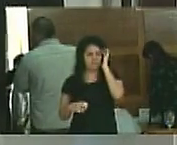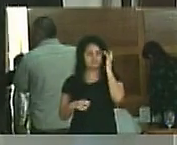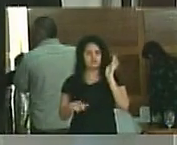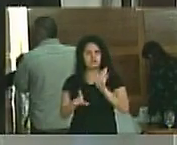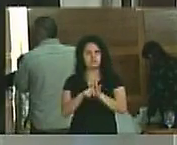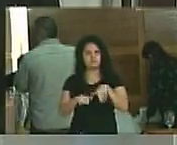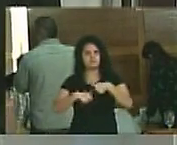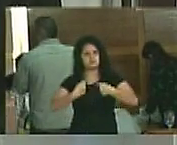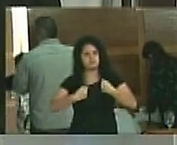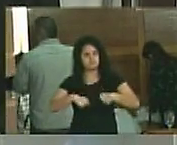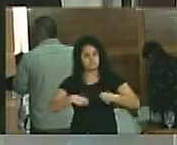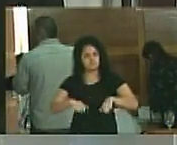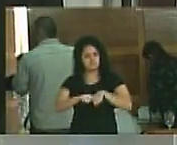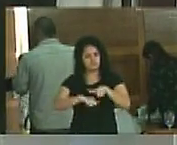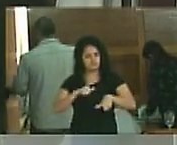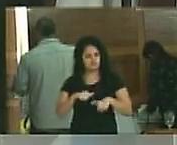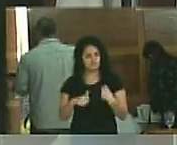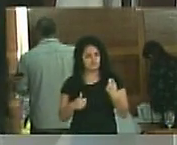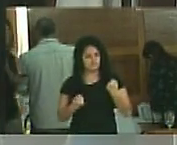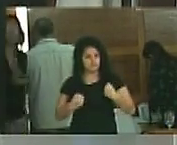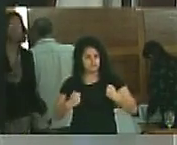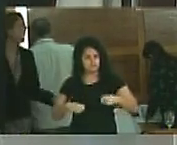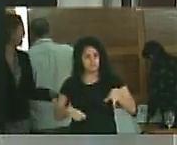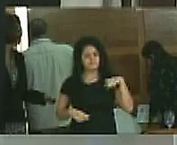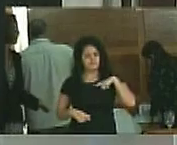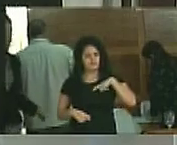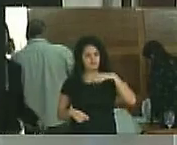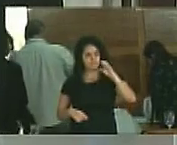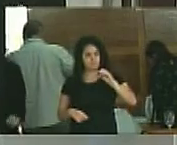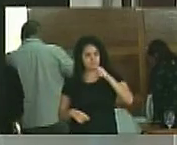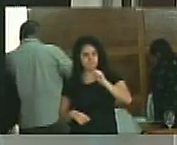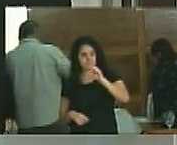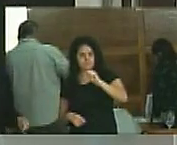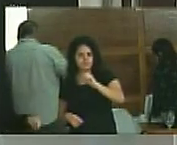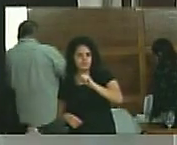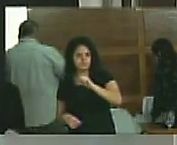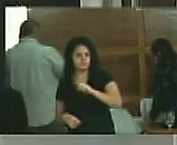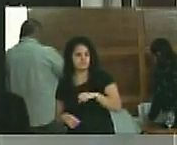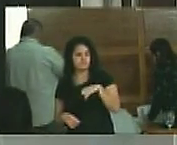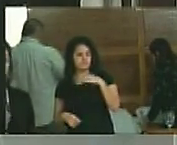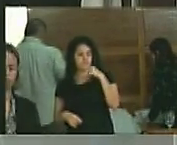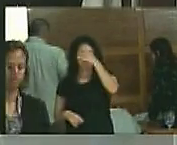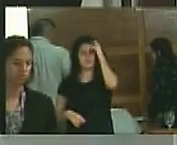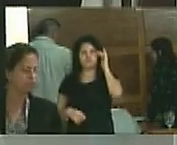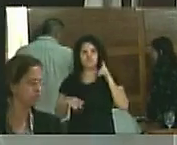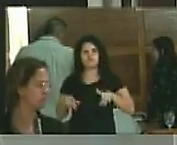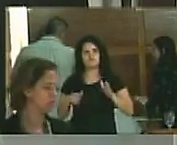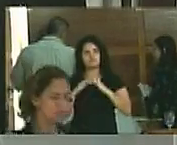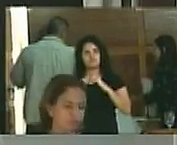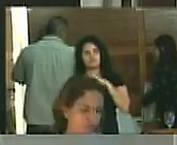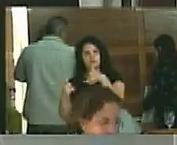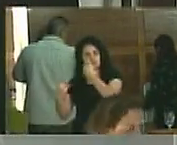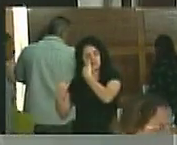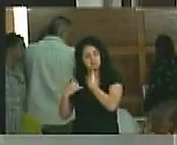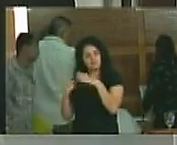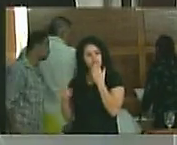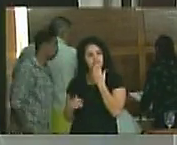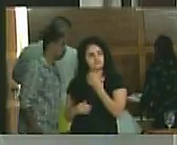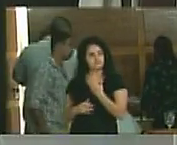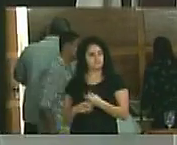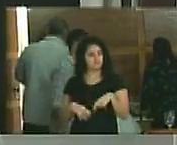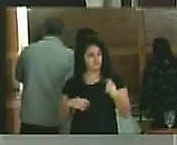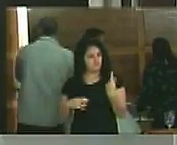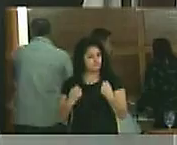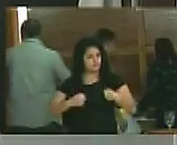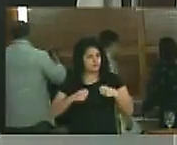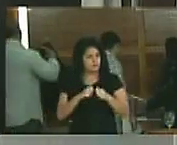Tem que ter um 087 para o morador mesmo ligar e pedir. Nós temos que fazer debate aqui pesado nessa Câmara